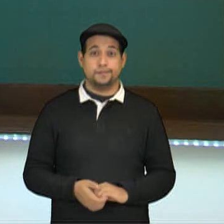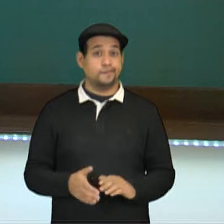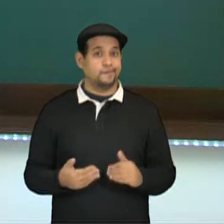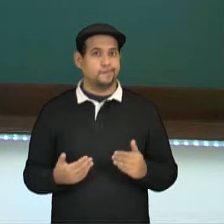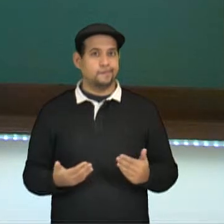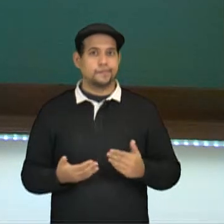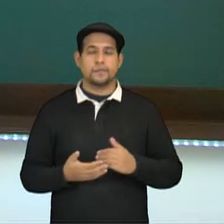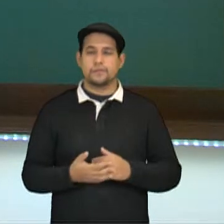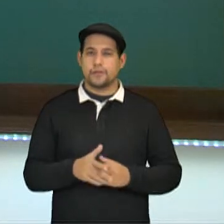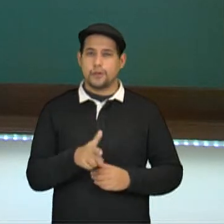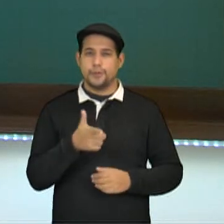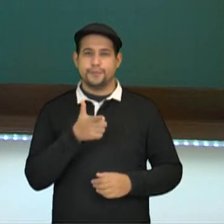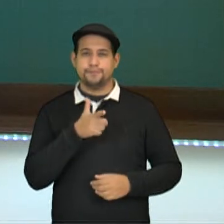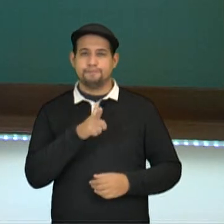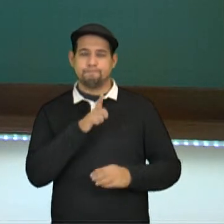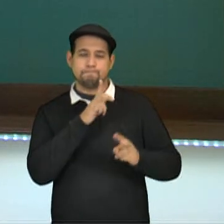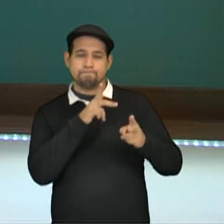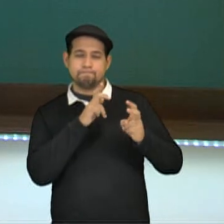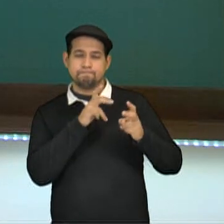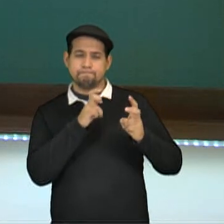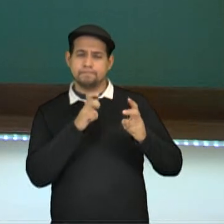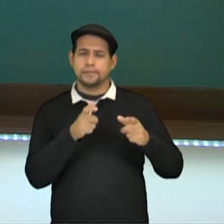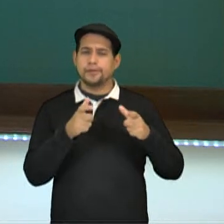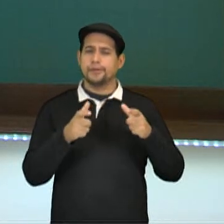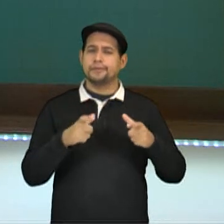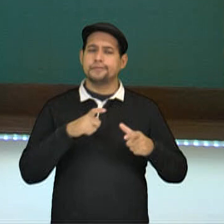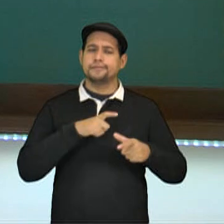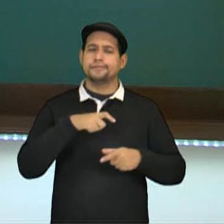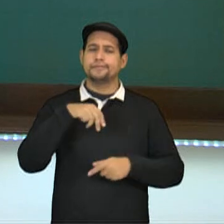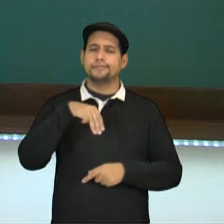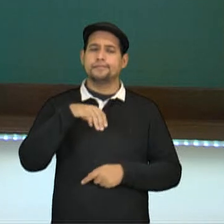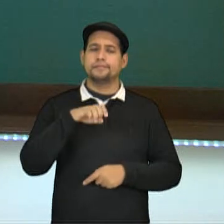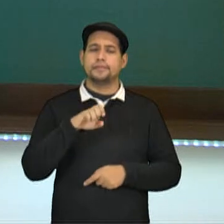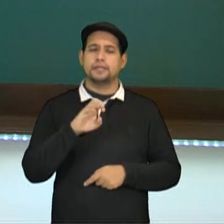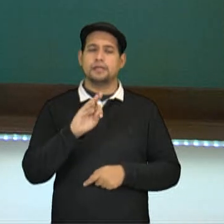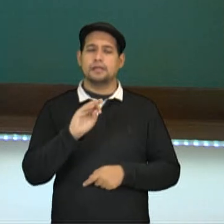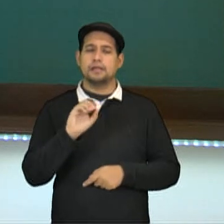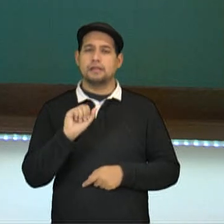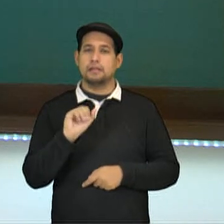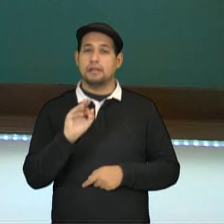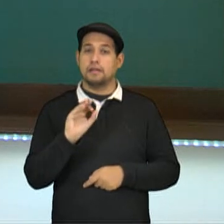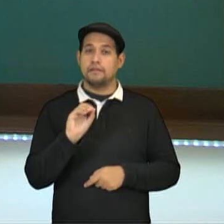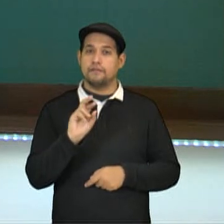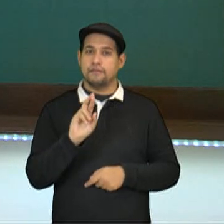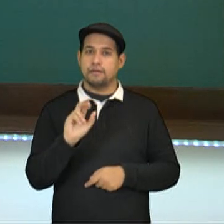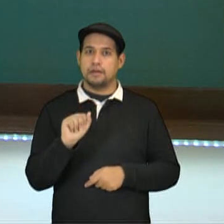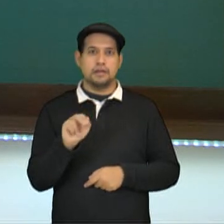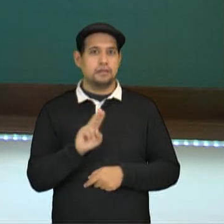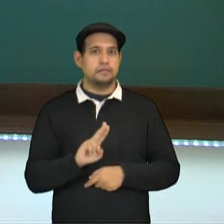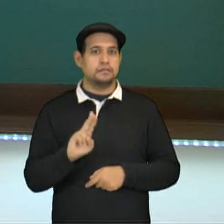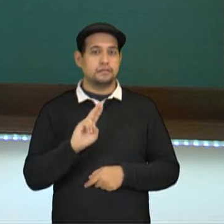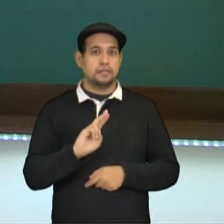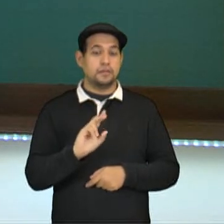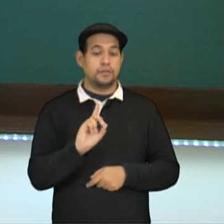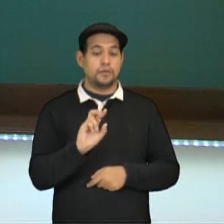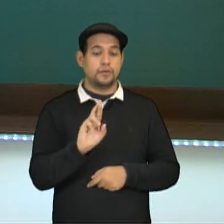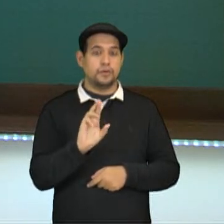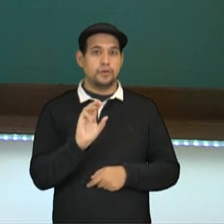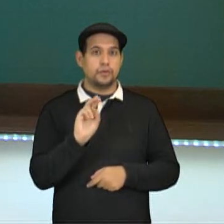Então, estudantes, conseguiram localizar as metáforas utilizadas por Carlos Drummond nesse poema? Vamos